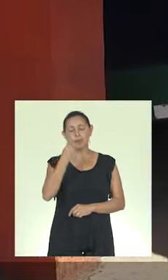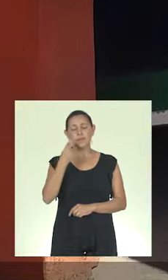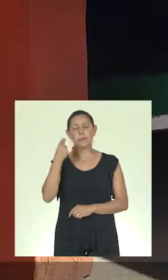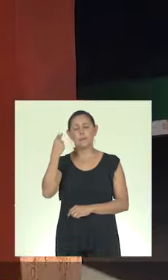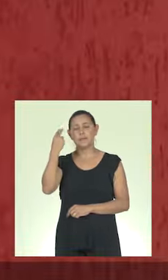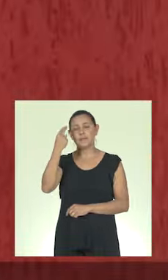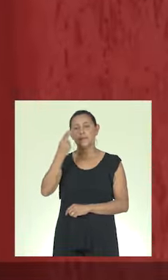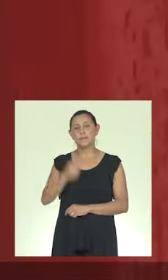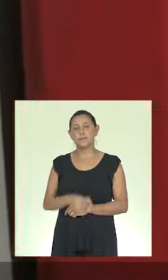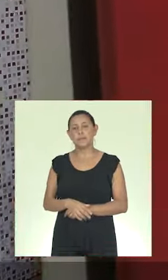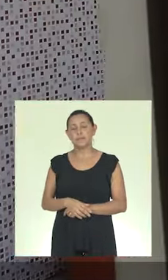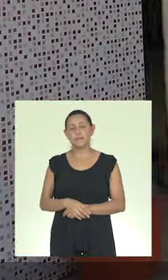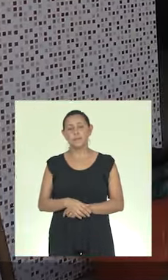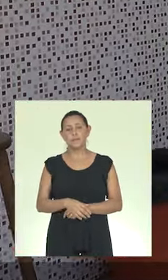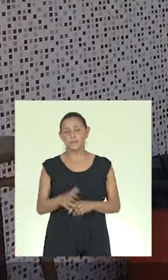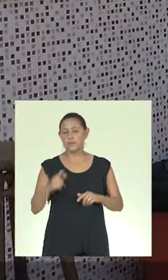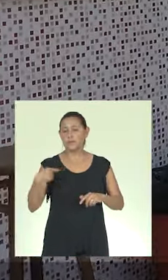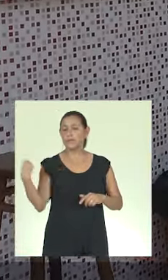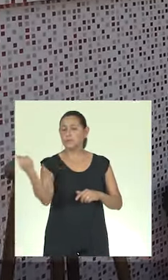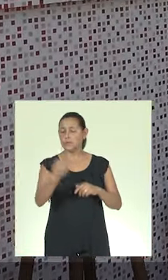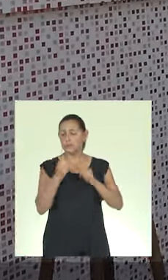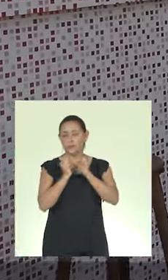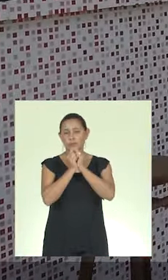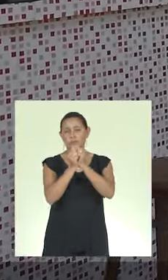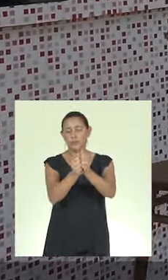vamos juntos com você.